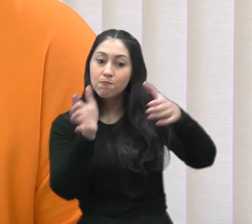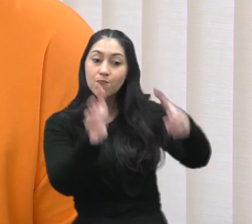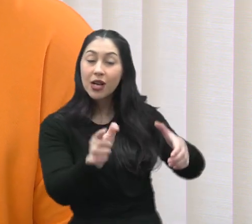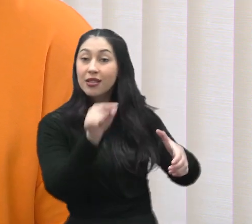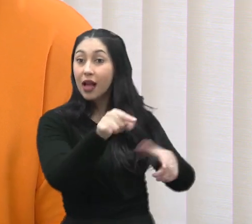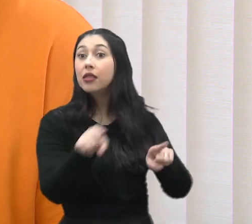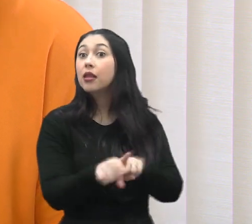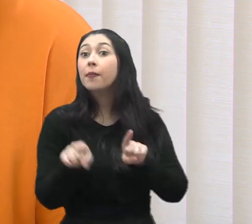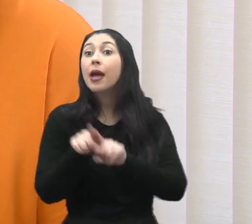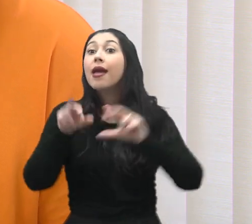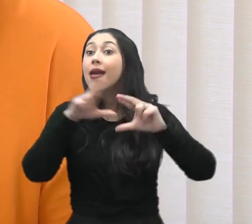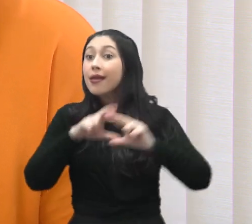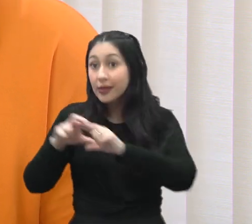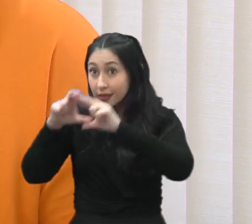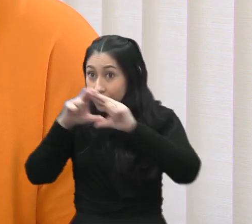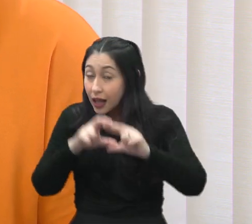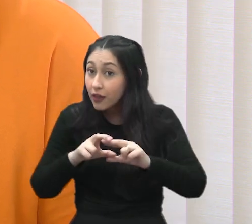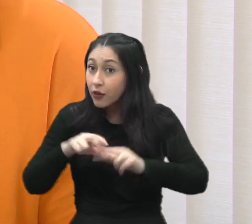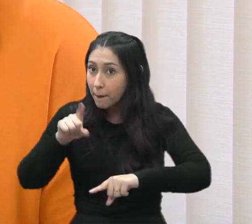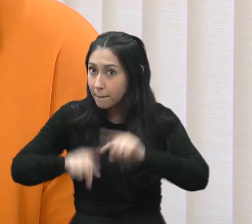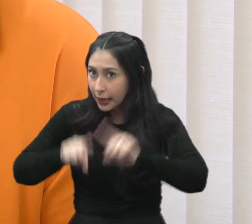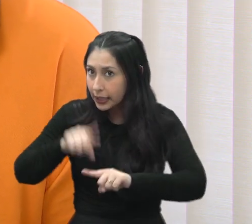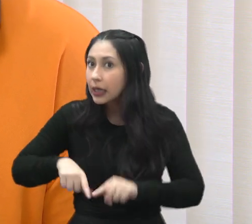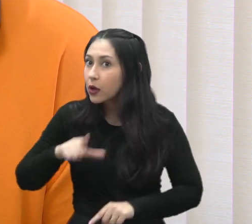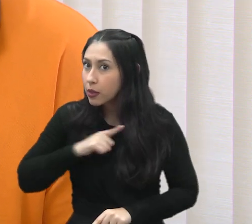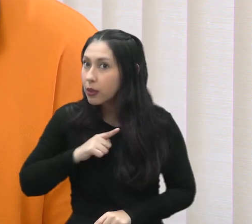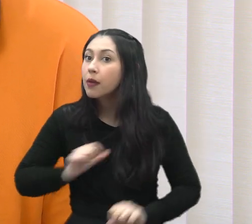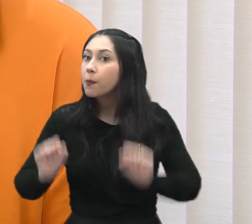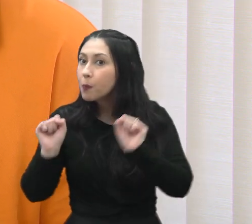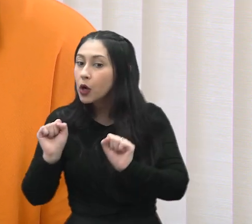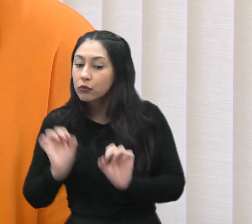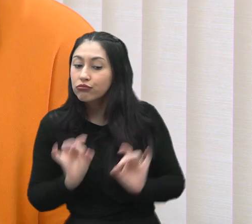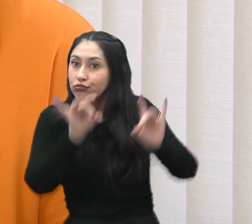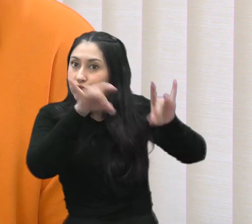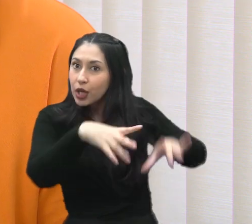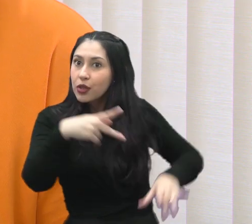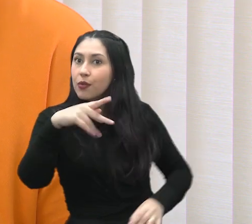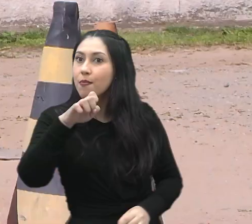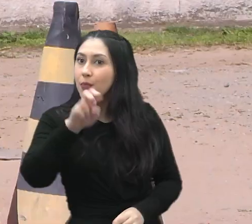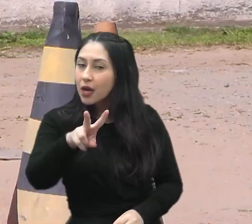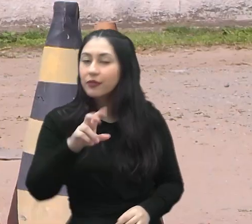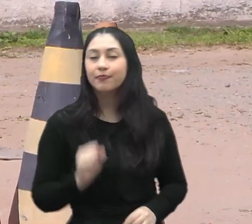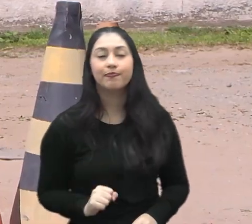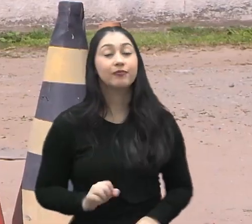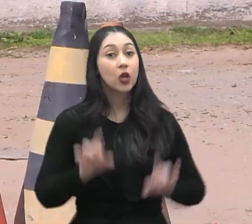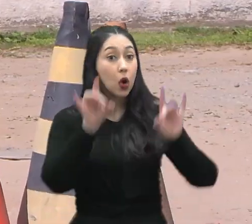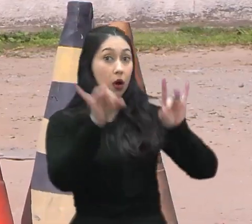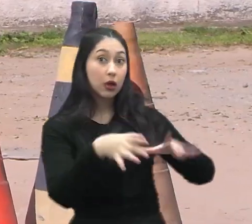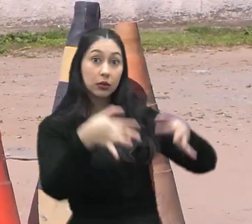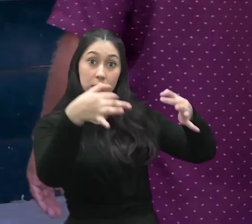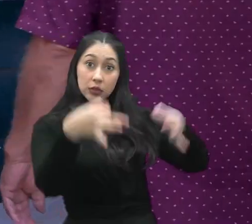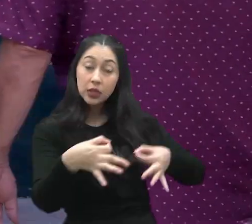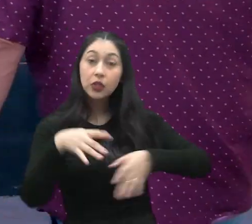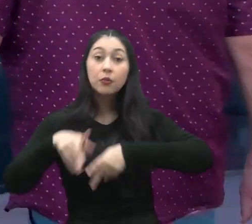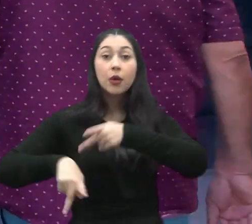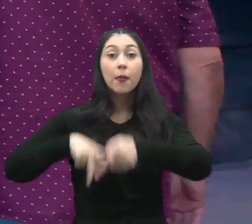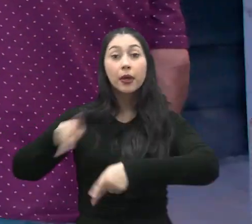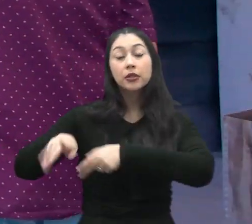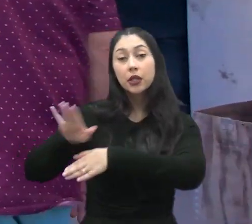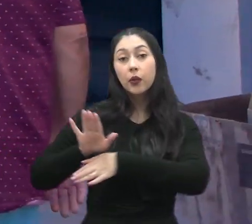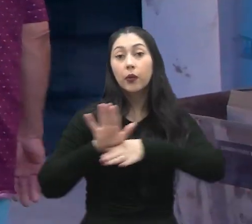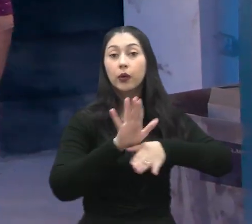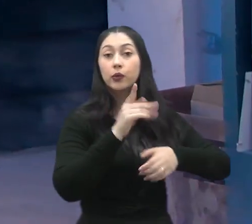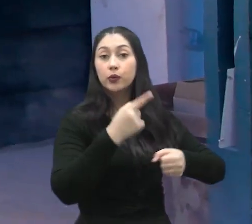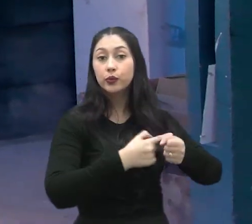seletiva, materiais recicláveis também, se você tem uma grande quantidade, pode descartar nos PEVs. Com o descarte correto, a